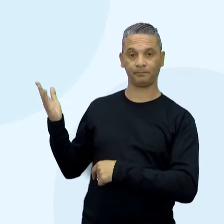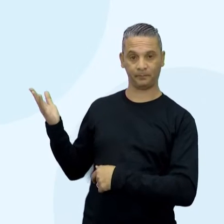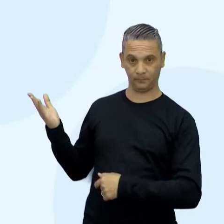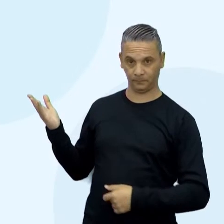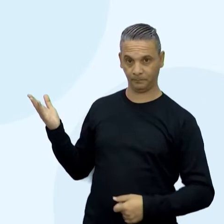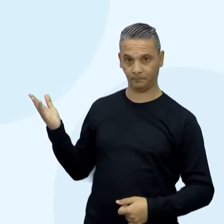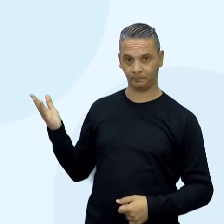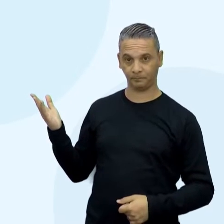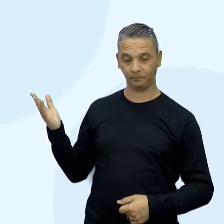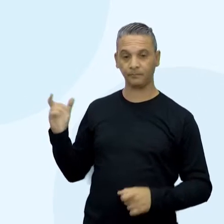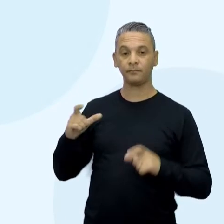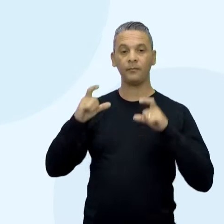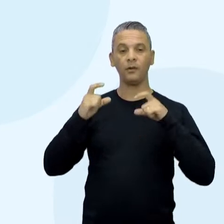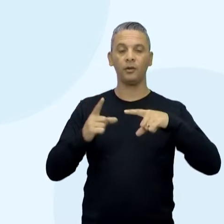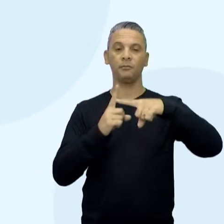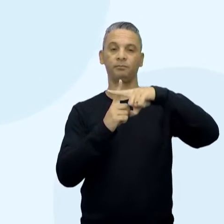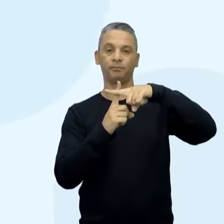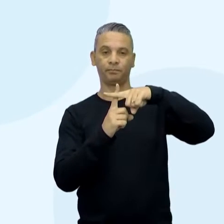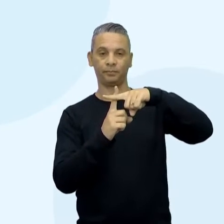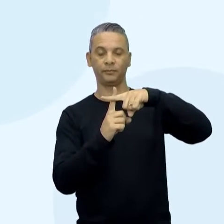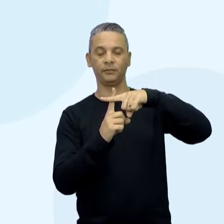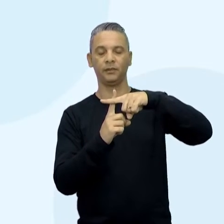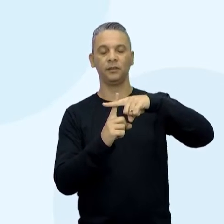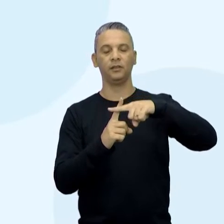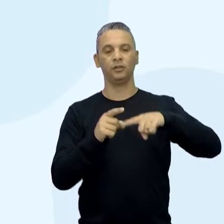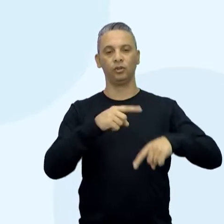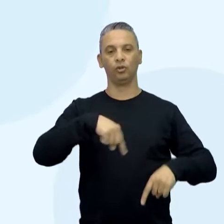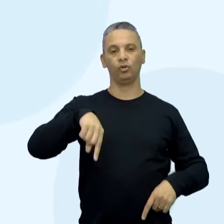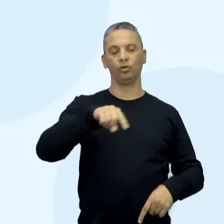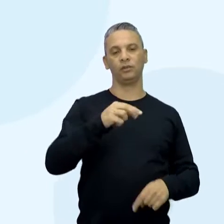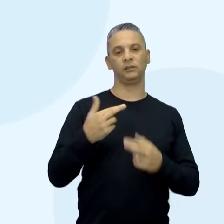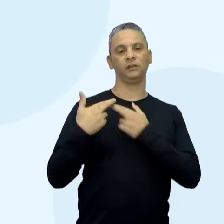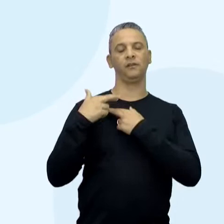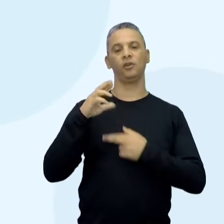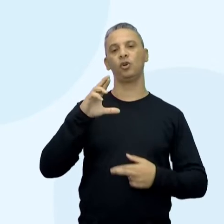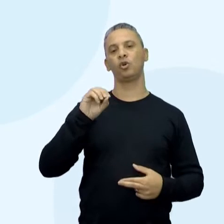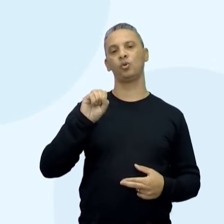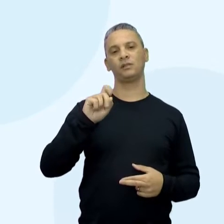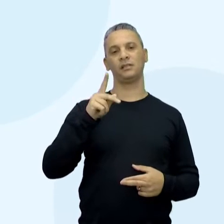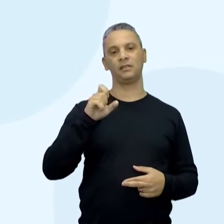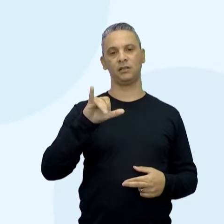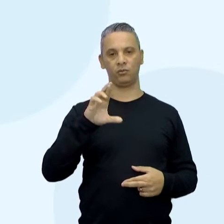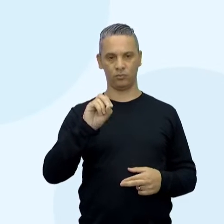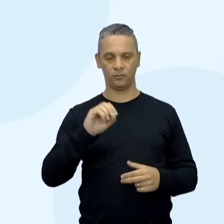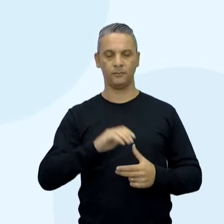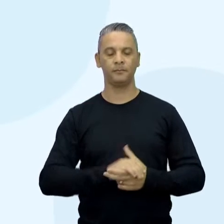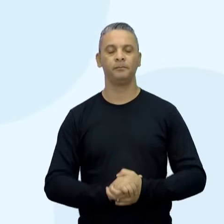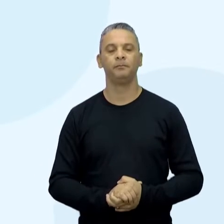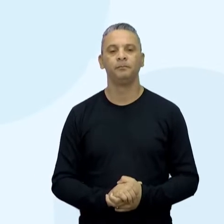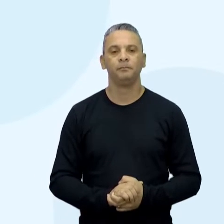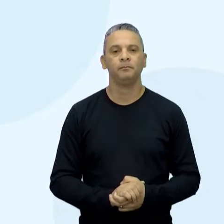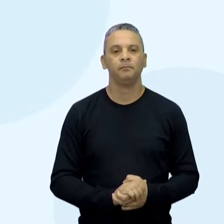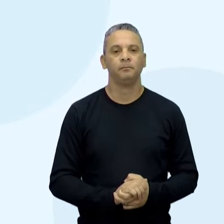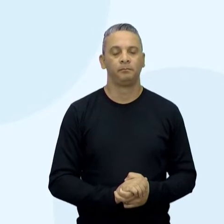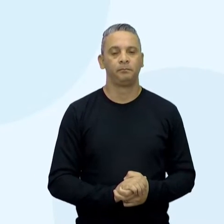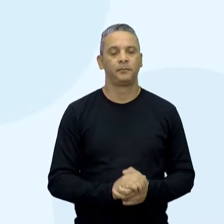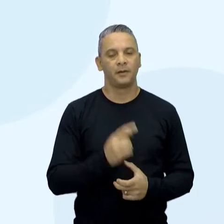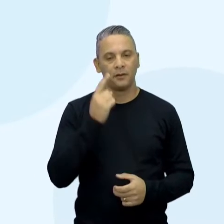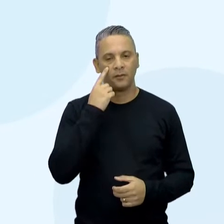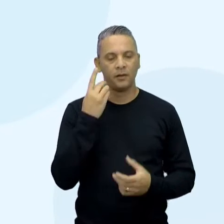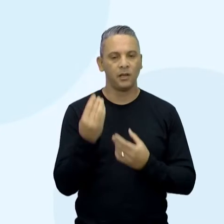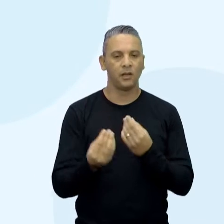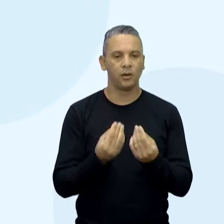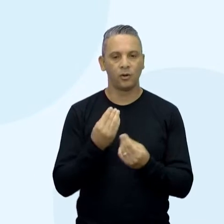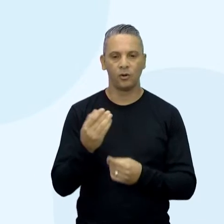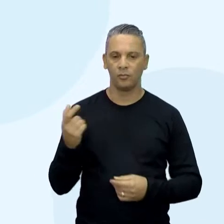imagem da Catedral Nossa Senhora da Conceição que eu mostrei na aula anterior, tá? Então vamos lá para o